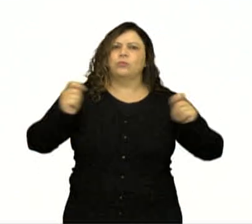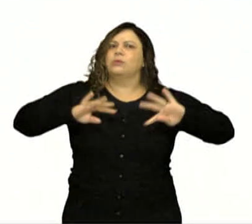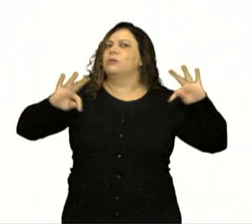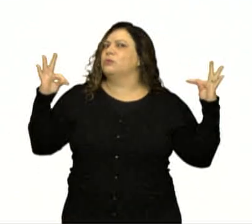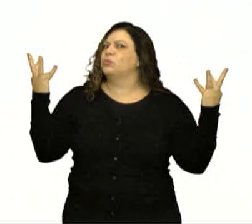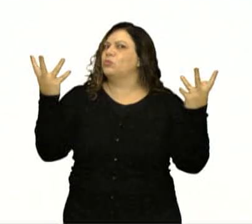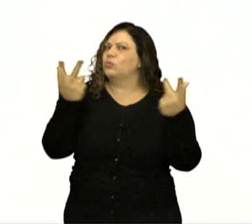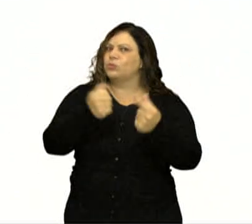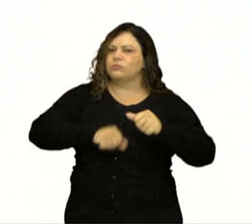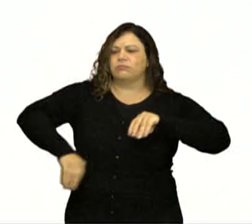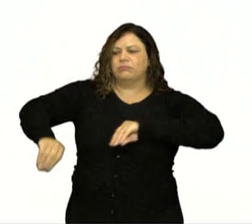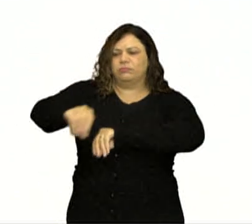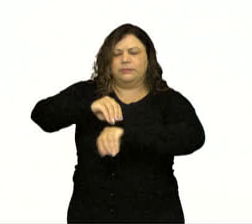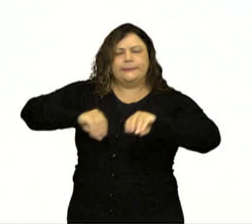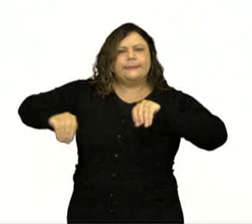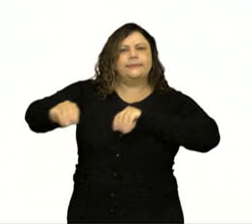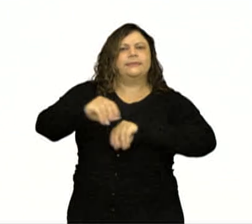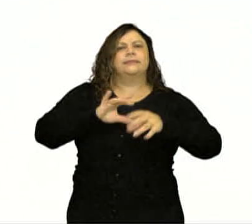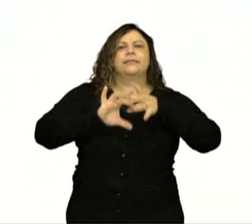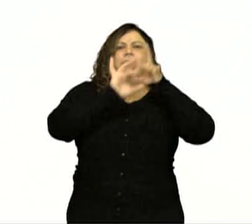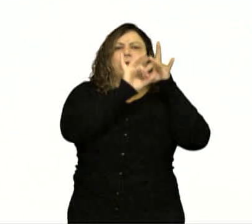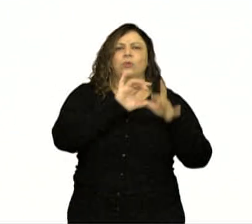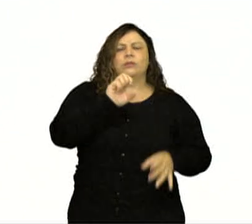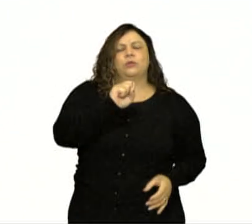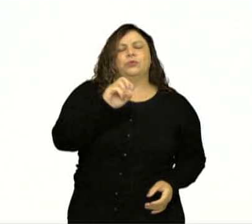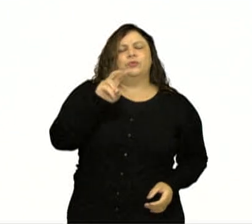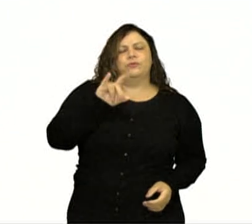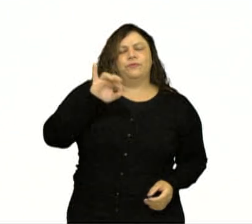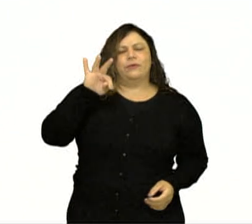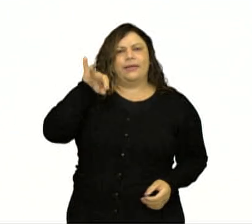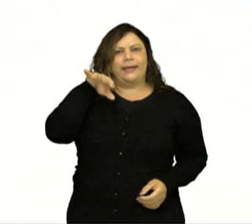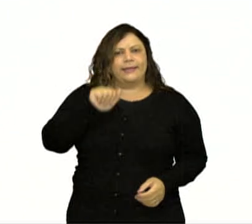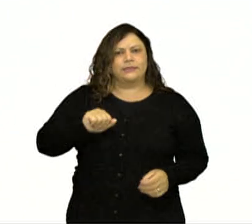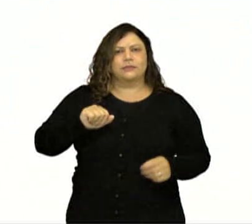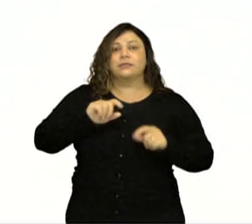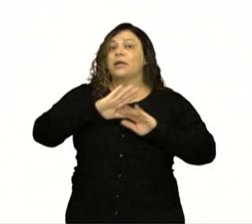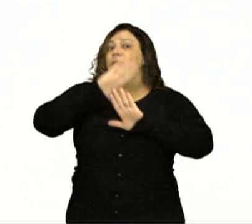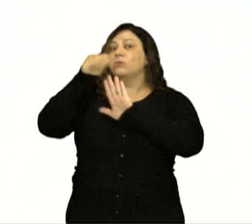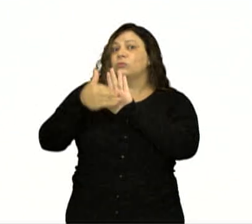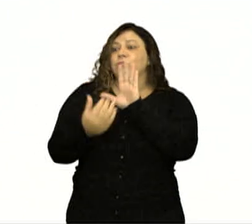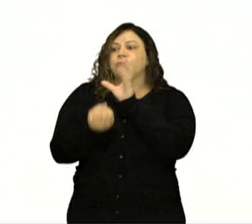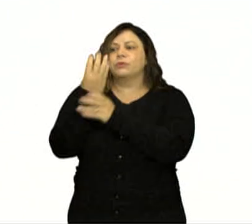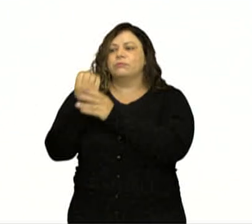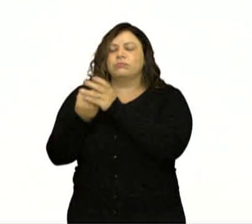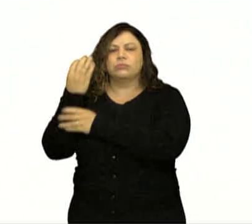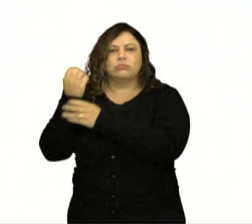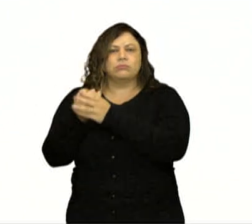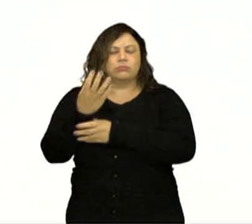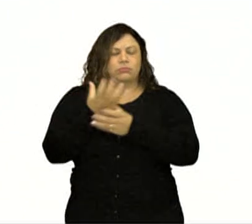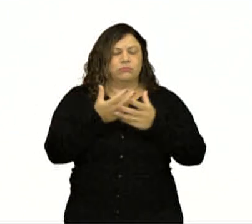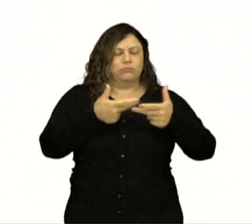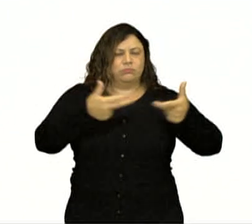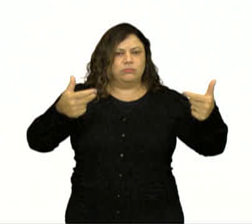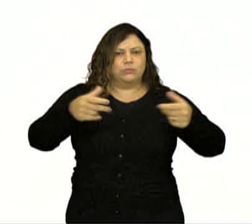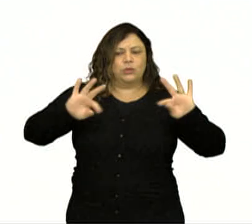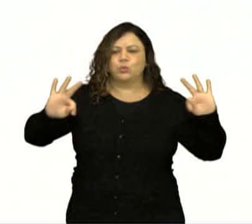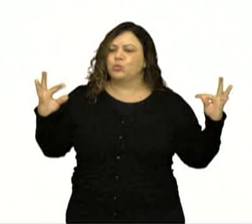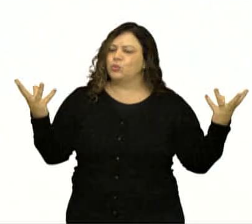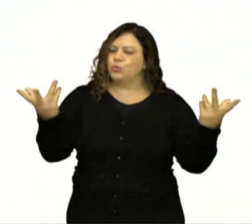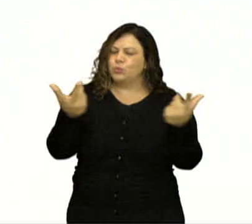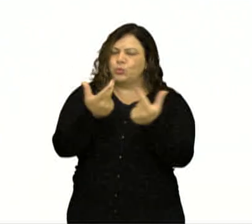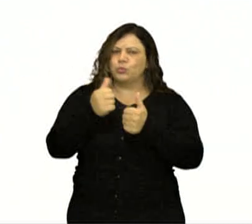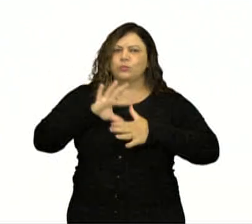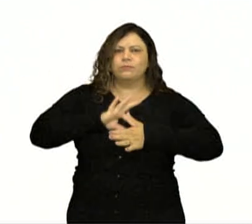as terras da União Soviética e tudo que fosse produzido nessas terras. Viraram terras coletivas, de todos, sob a